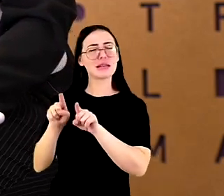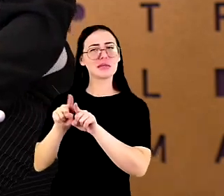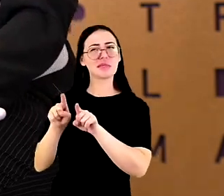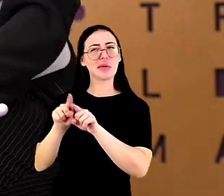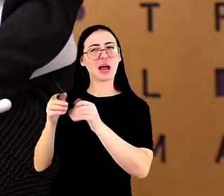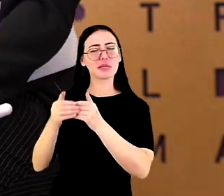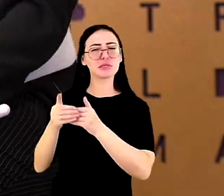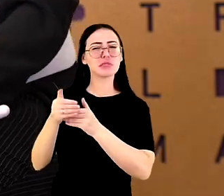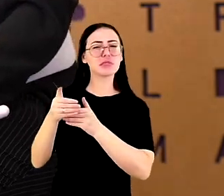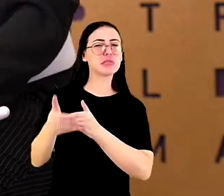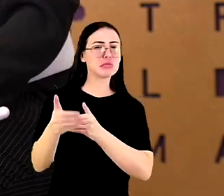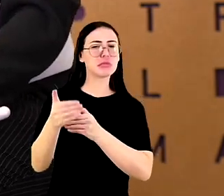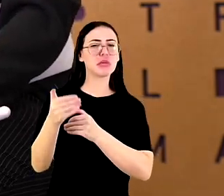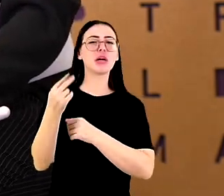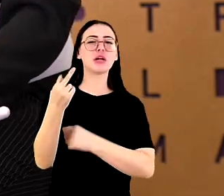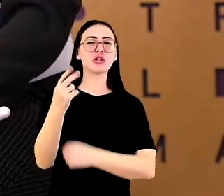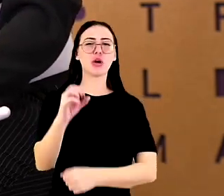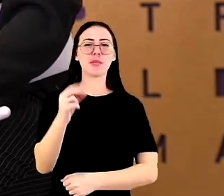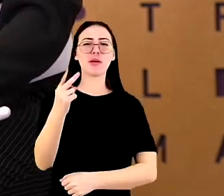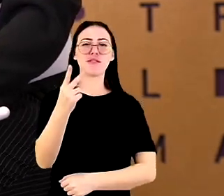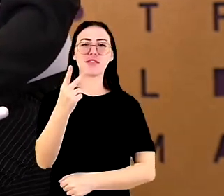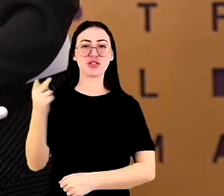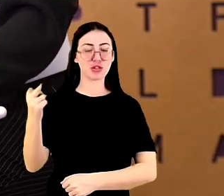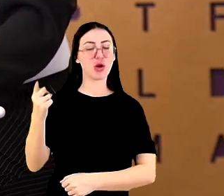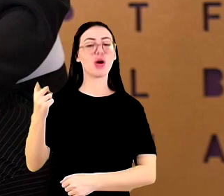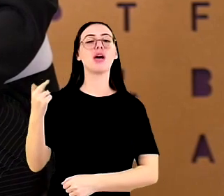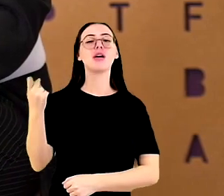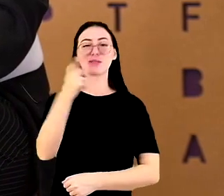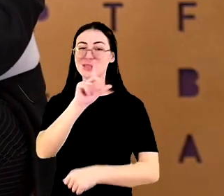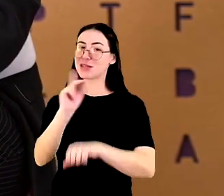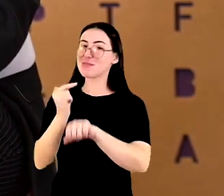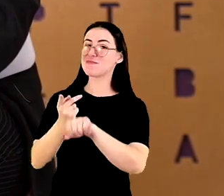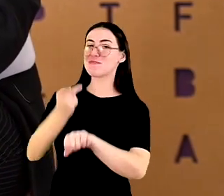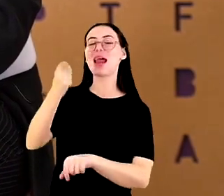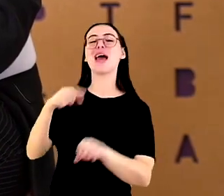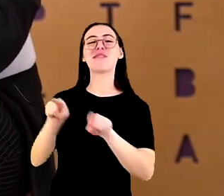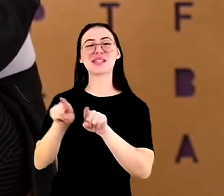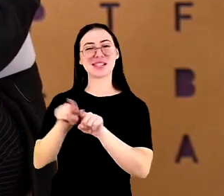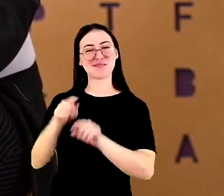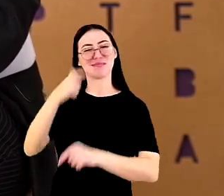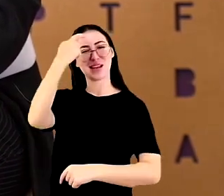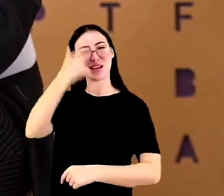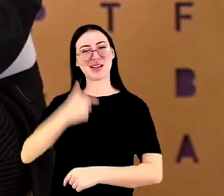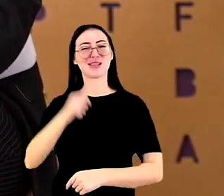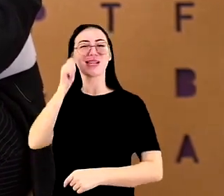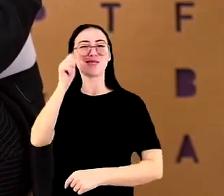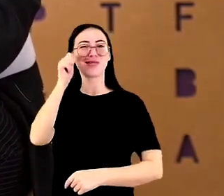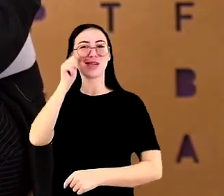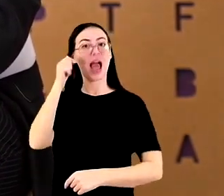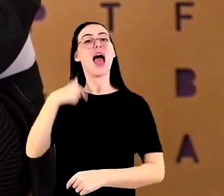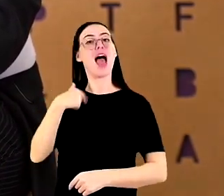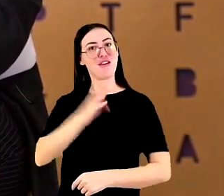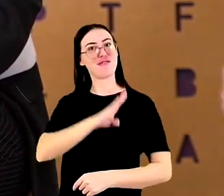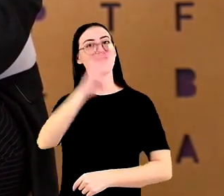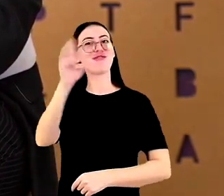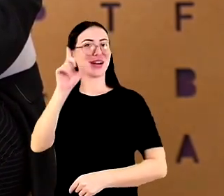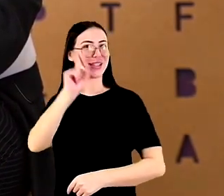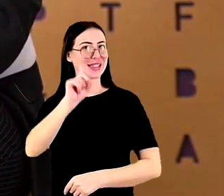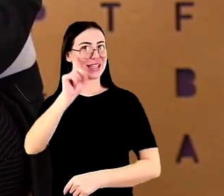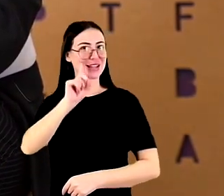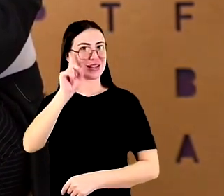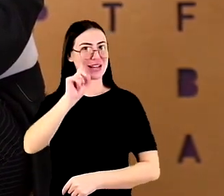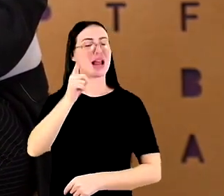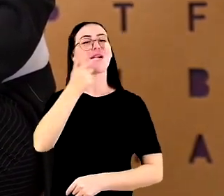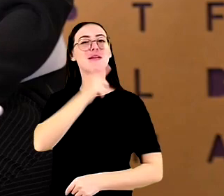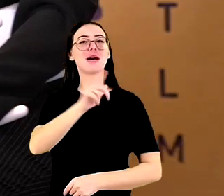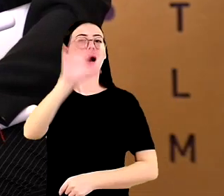premiada com a Mulher Estados Unidos, a única brasileira, fui lá buscar o prêmio de educação e qualidade, lá com, sei lá, 50